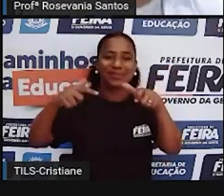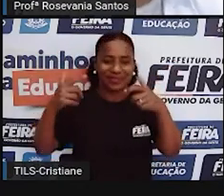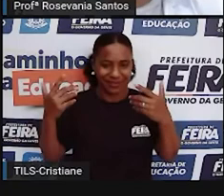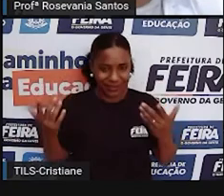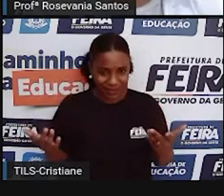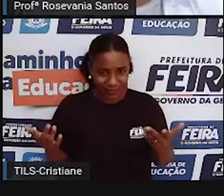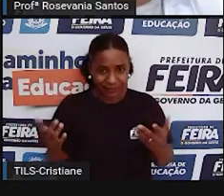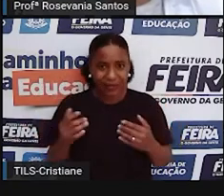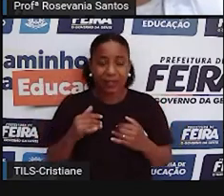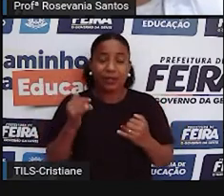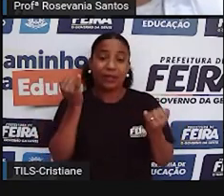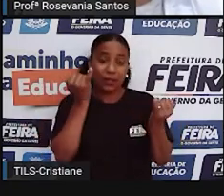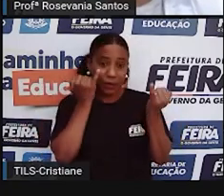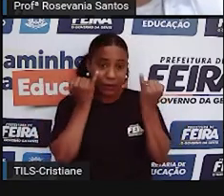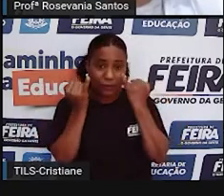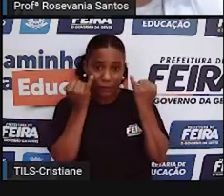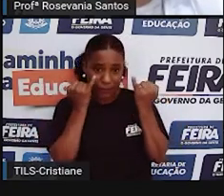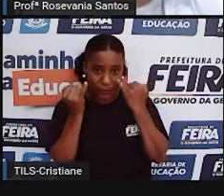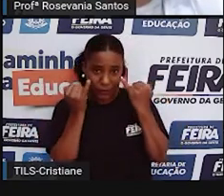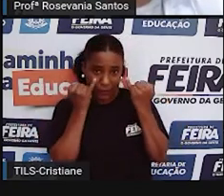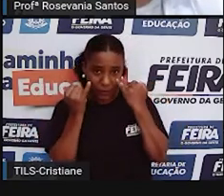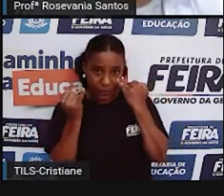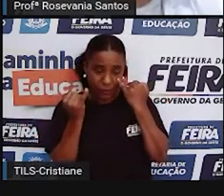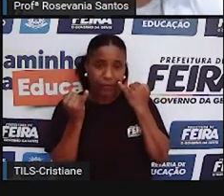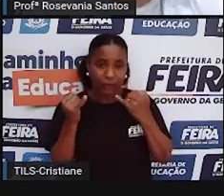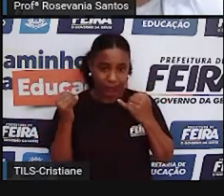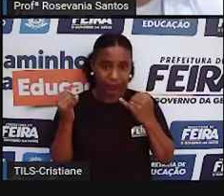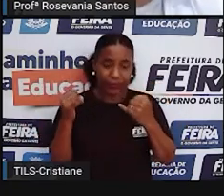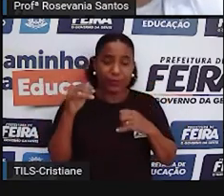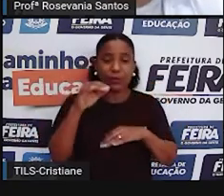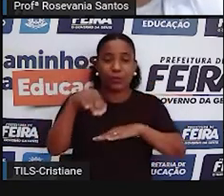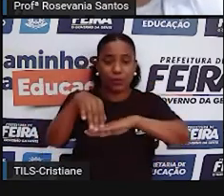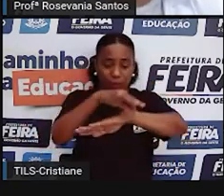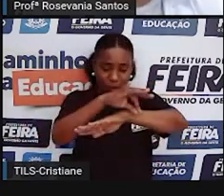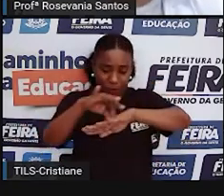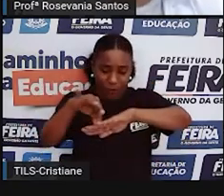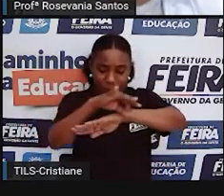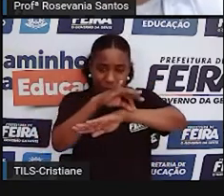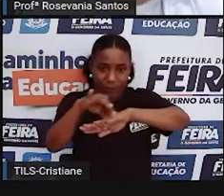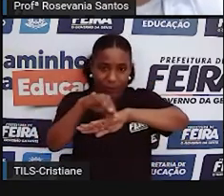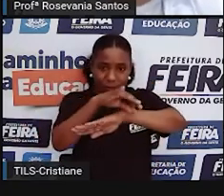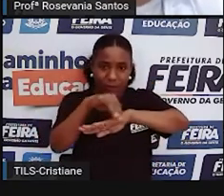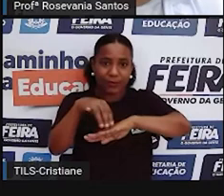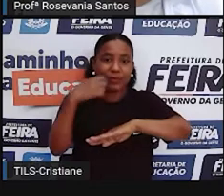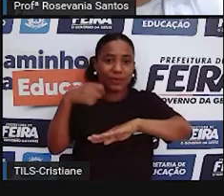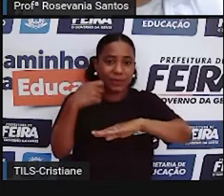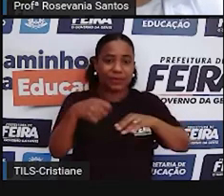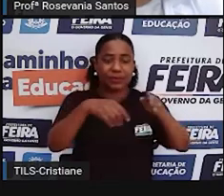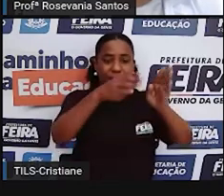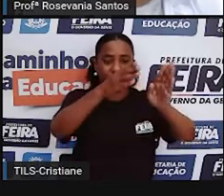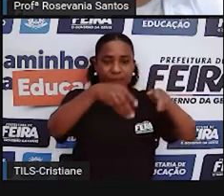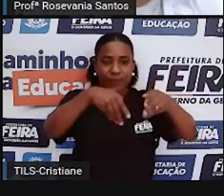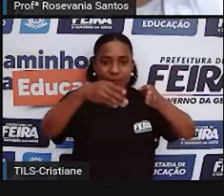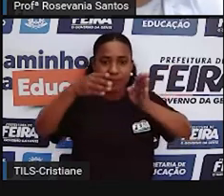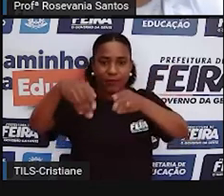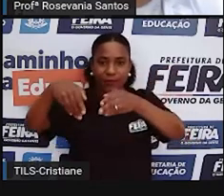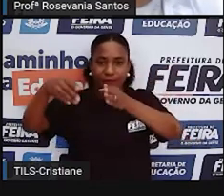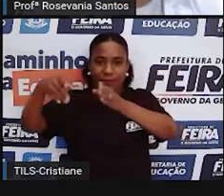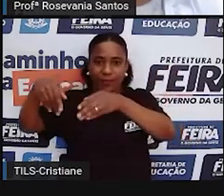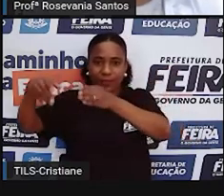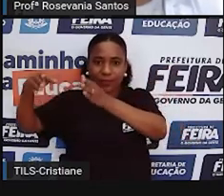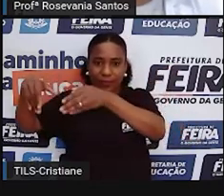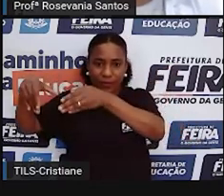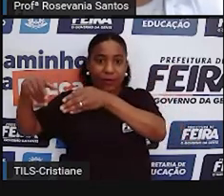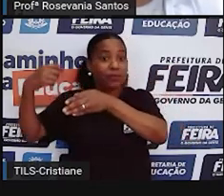informações de croquis? Normalmente, a gente conta a quantidade de ruas ou a gente fala os pontos de